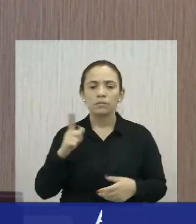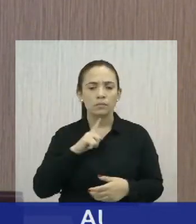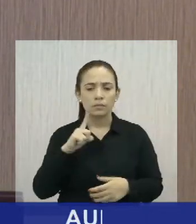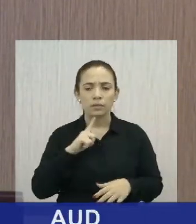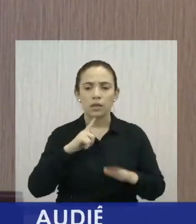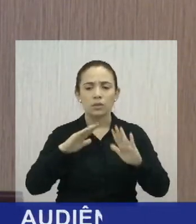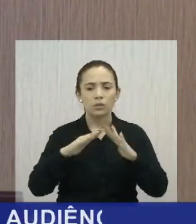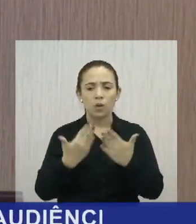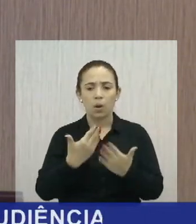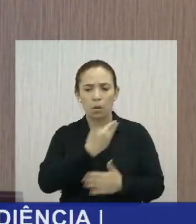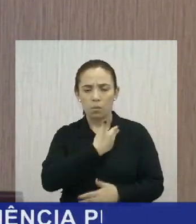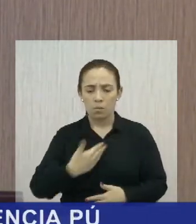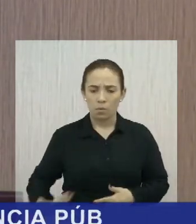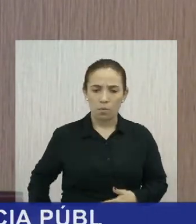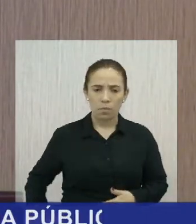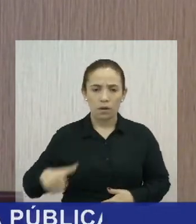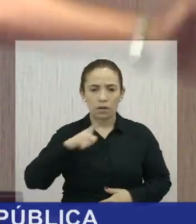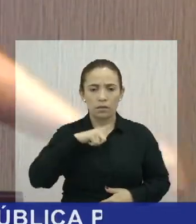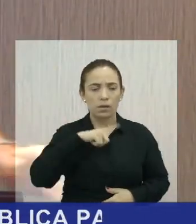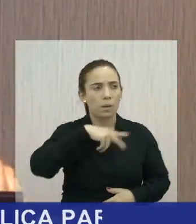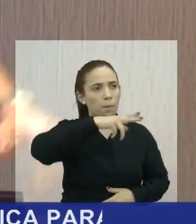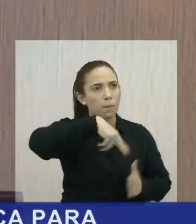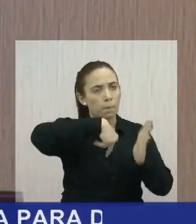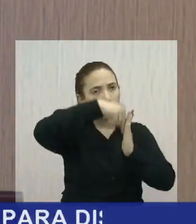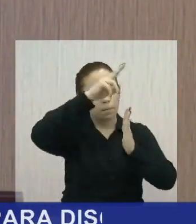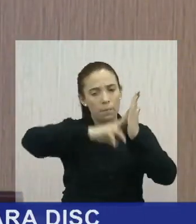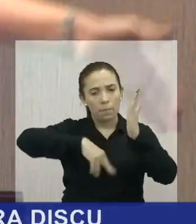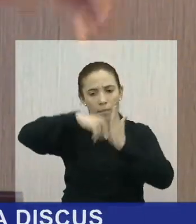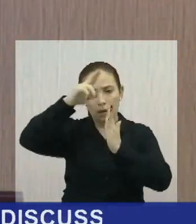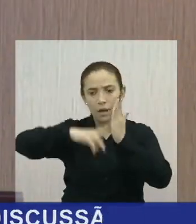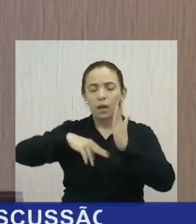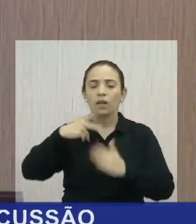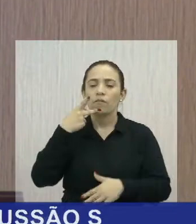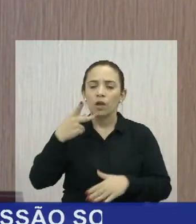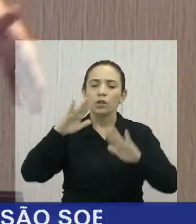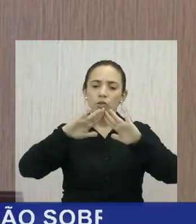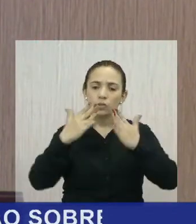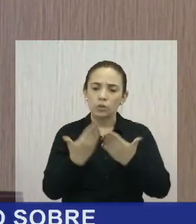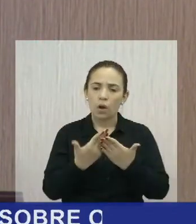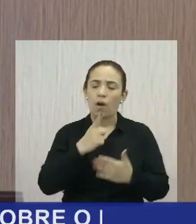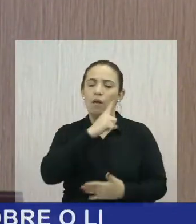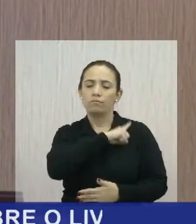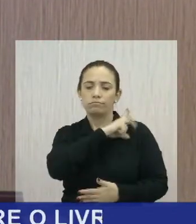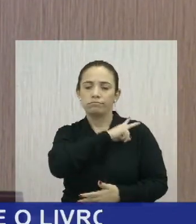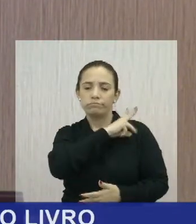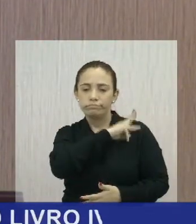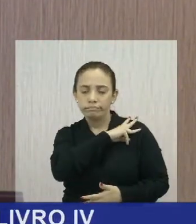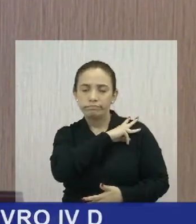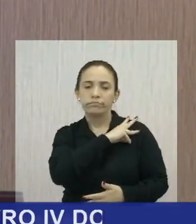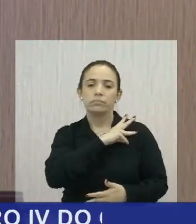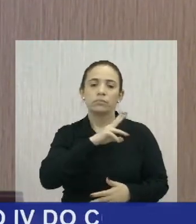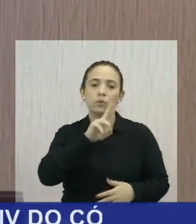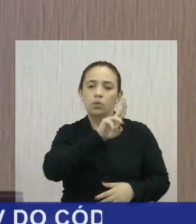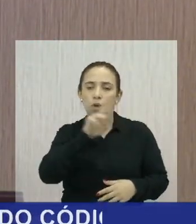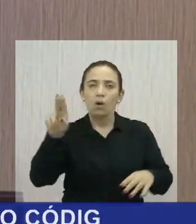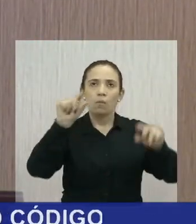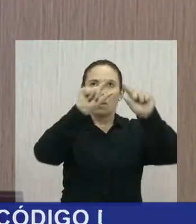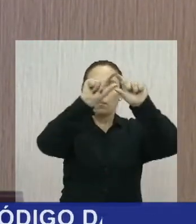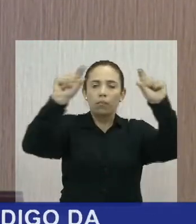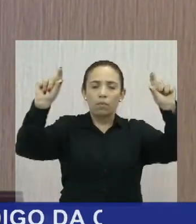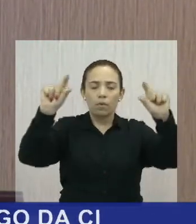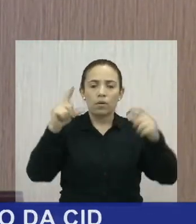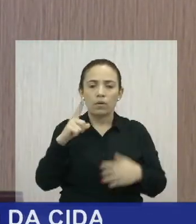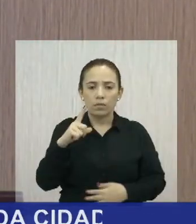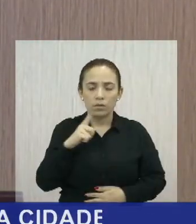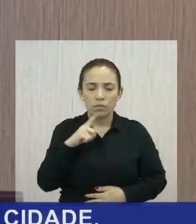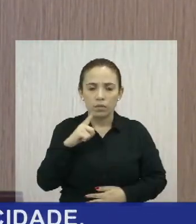escolas públicas quando pintam toda a sua parede dizendo escola de ensino médio, fundamental, tal. Maior do que